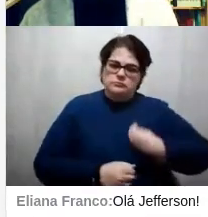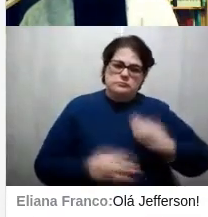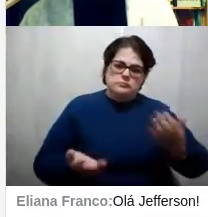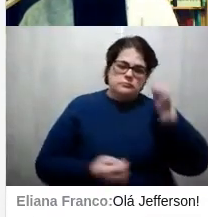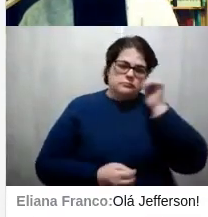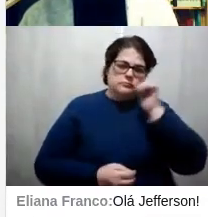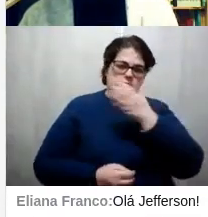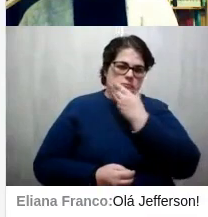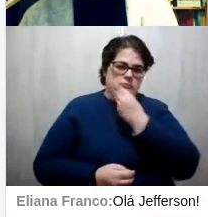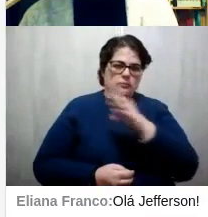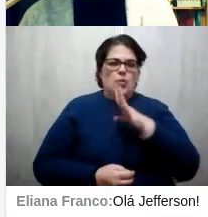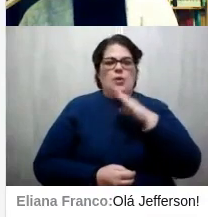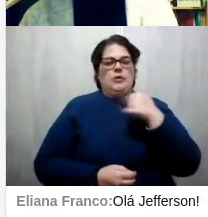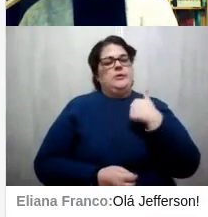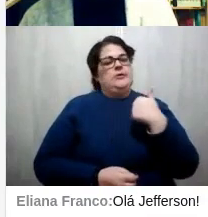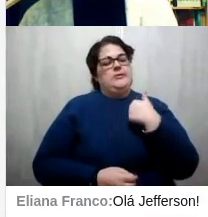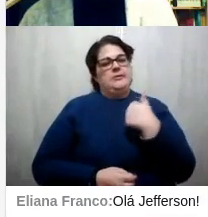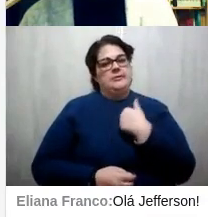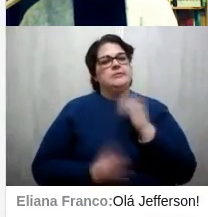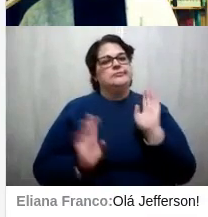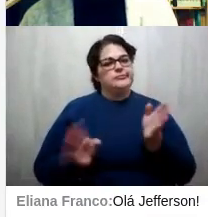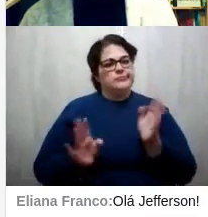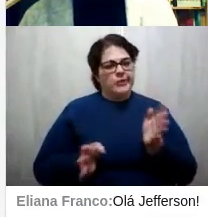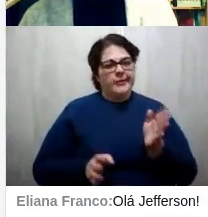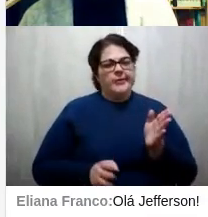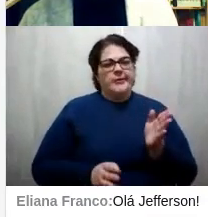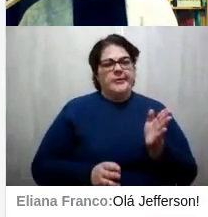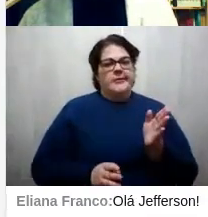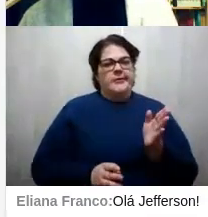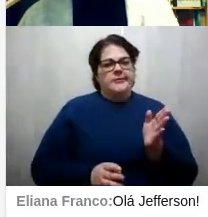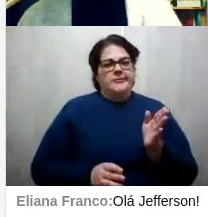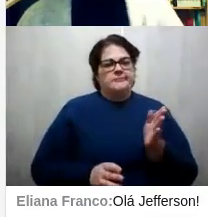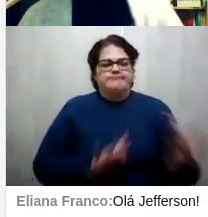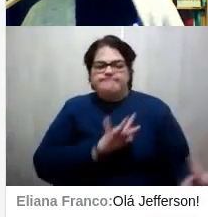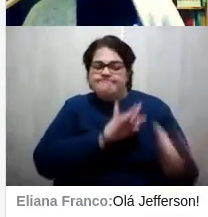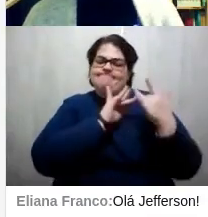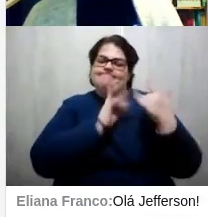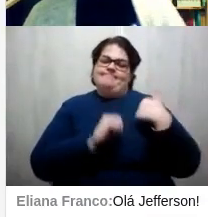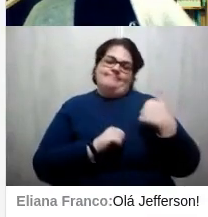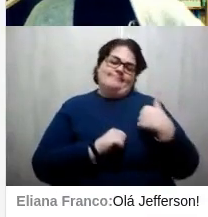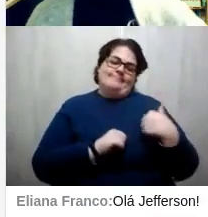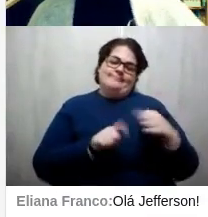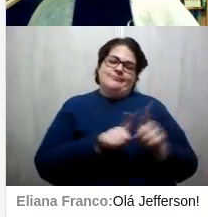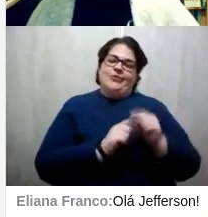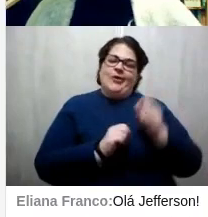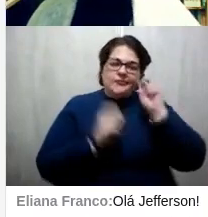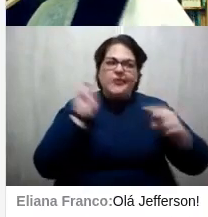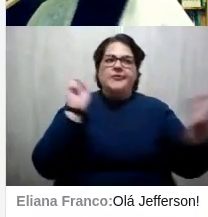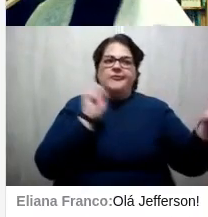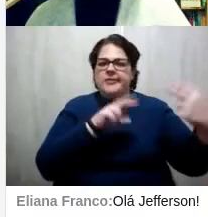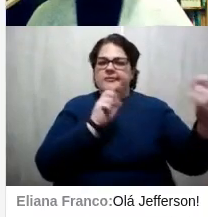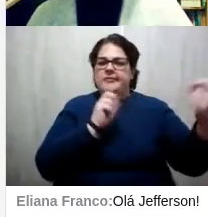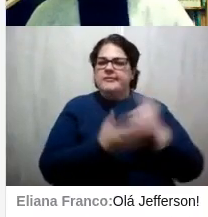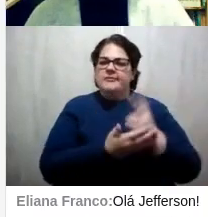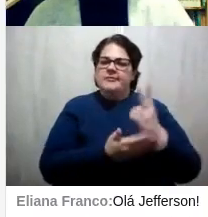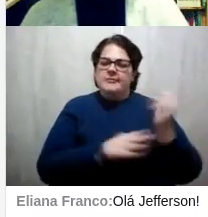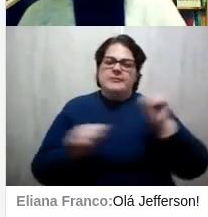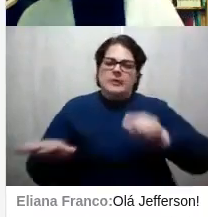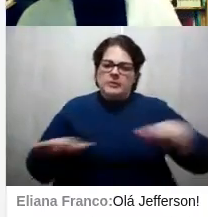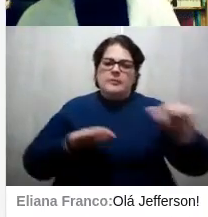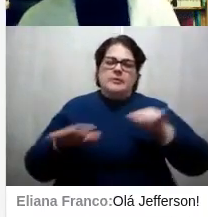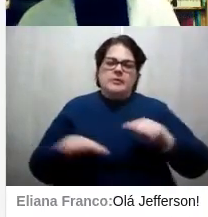me conhecem, já estão praticamente íntimos de mim, de tanto que nos vimos a semana toda, mas para aqueles que